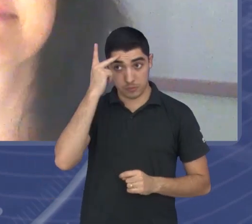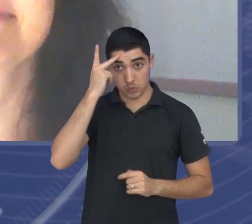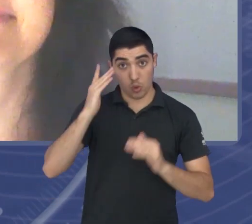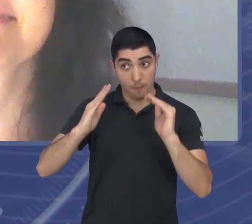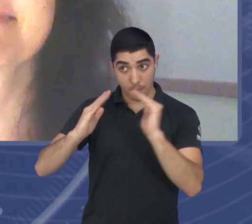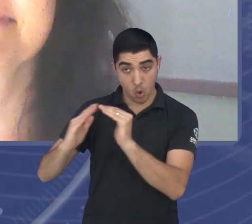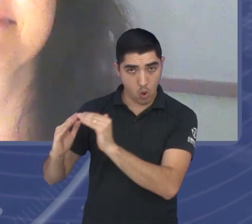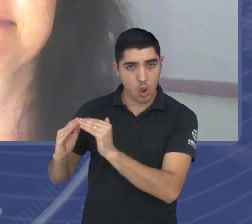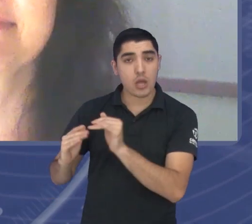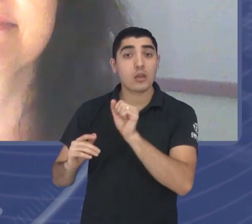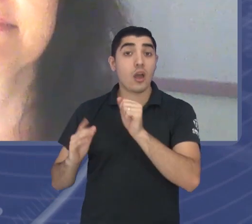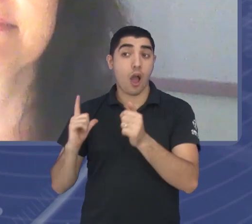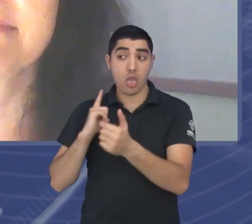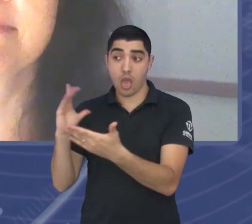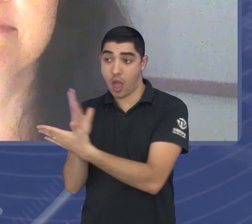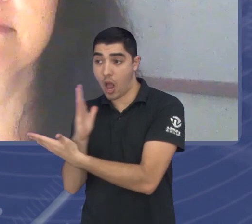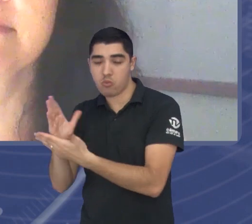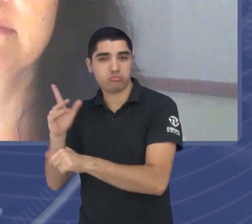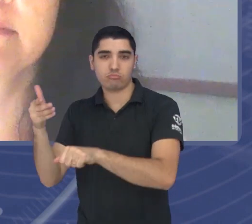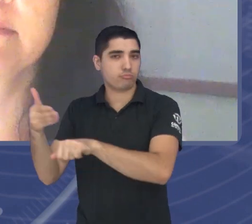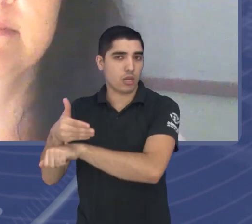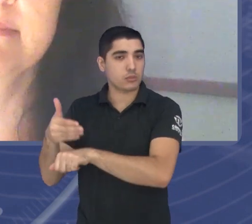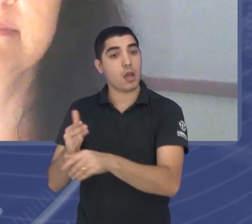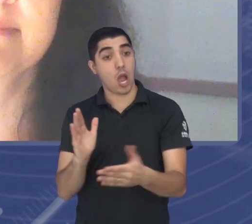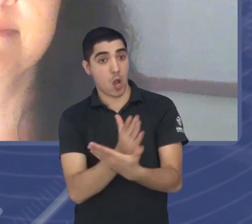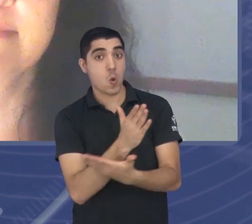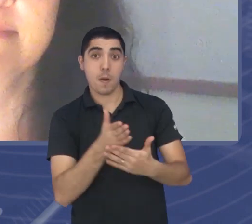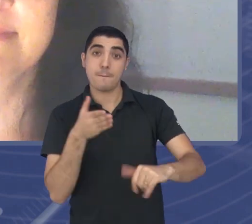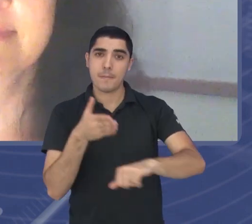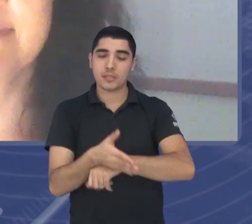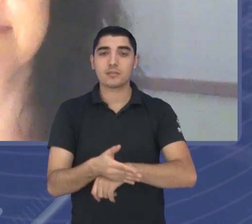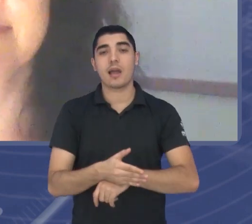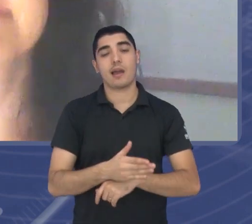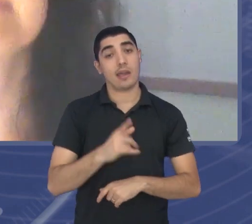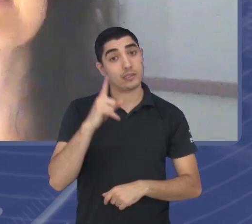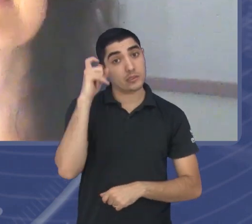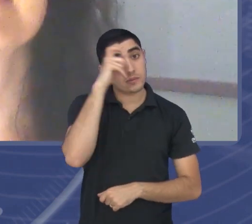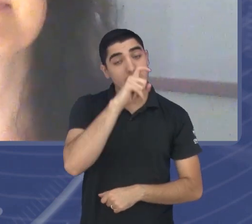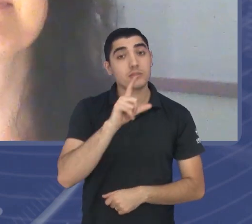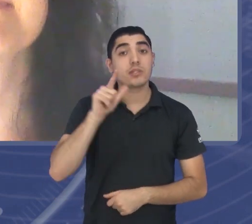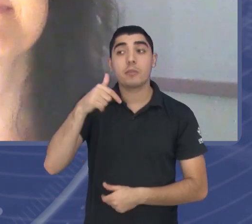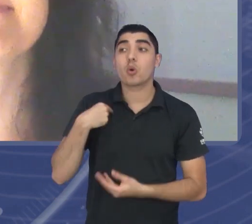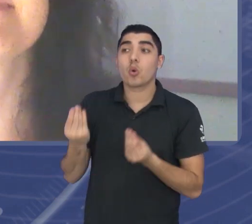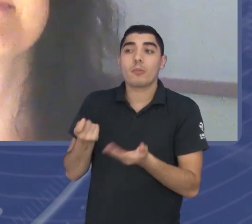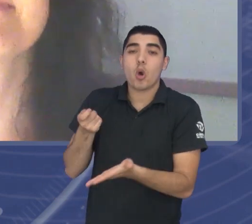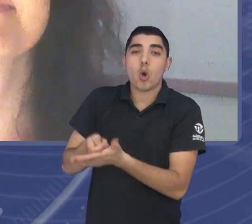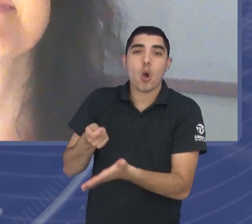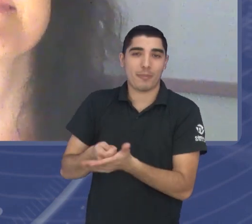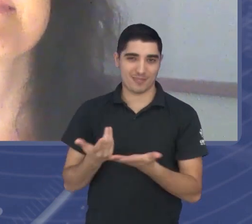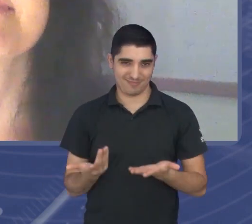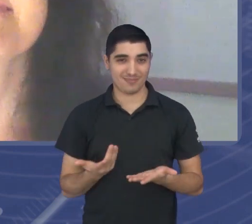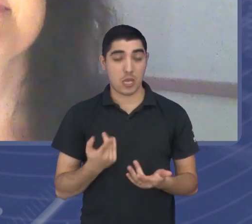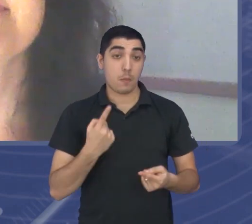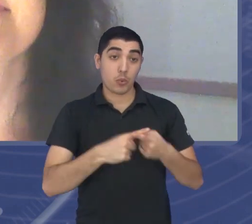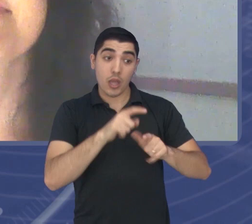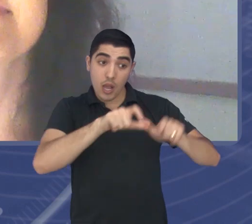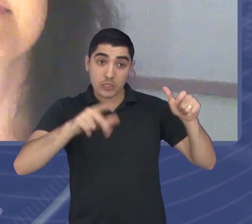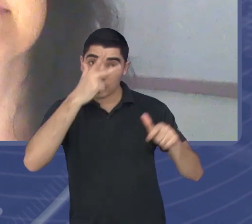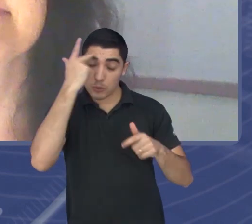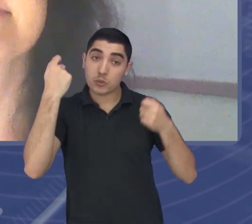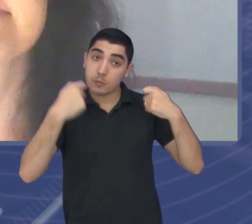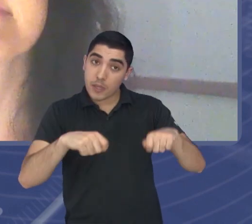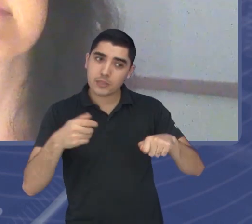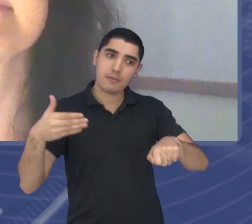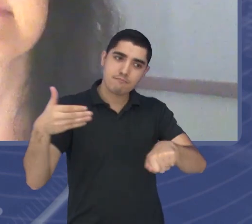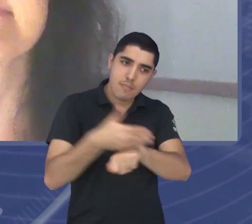não participam, e aí fica mais complicado depois você cobrar, né? É importante que os moradores, eles tenham uma participação